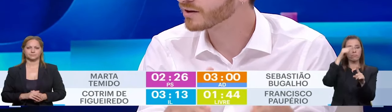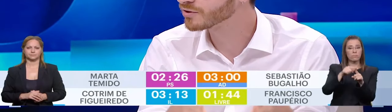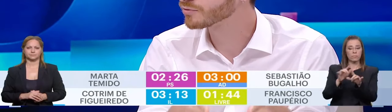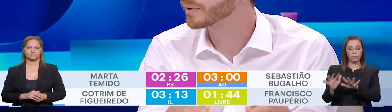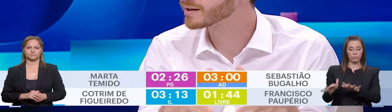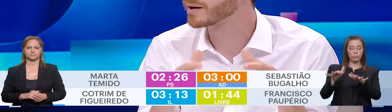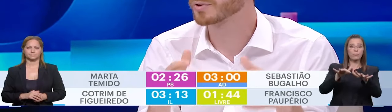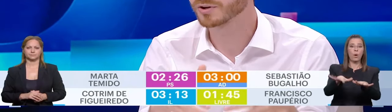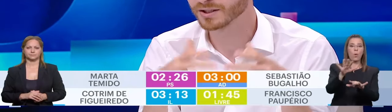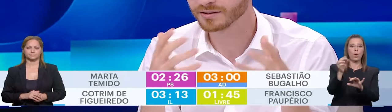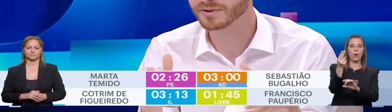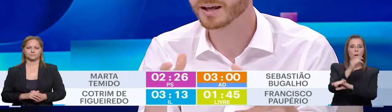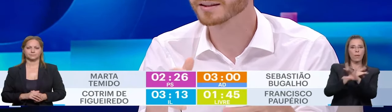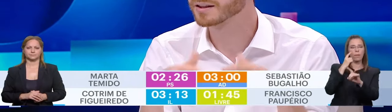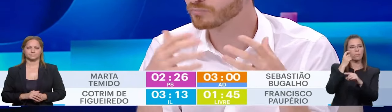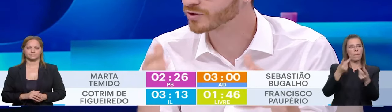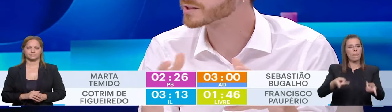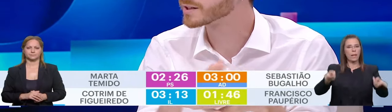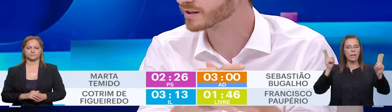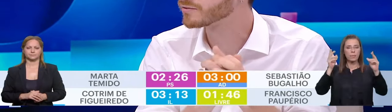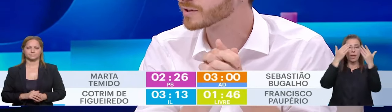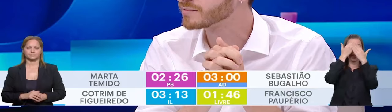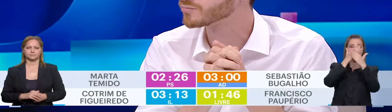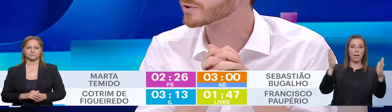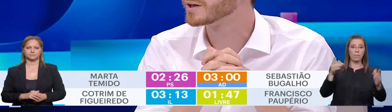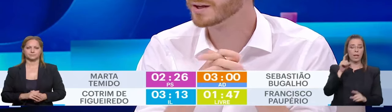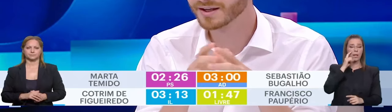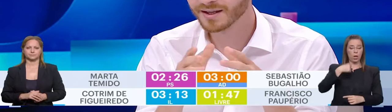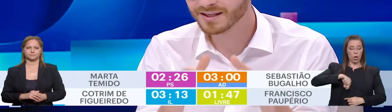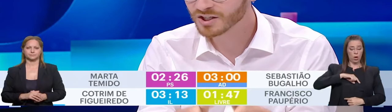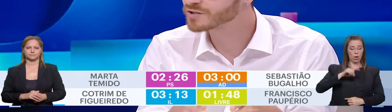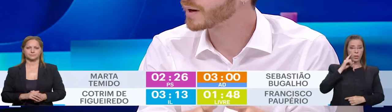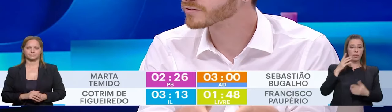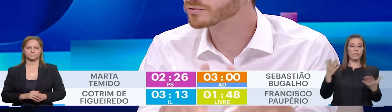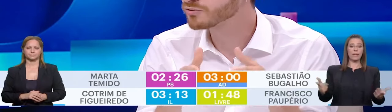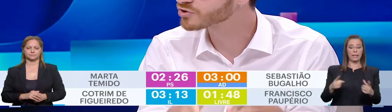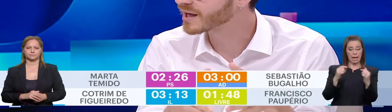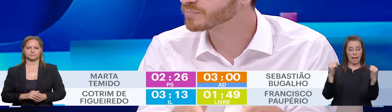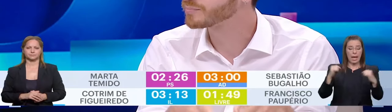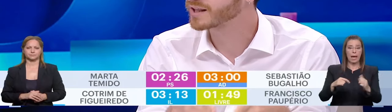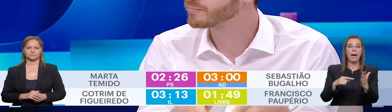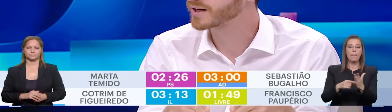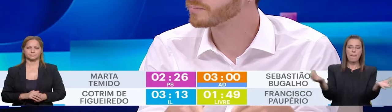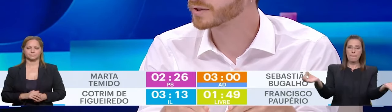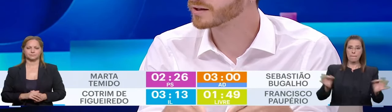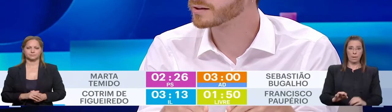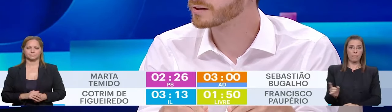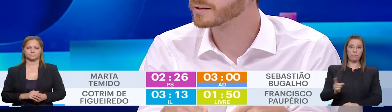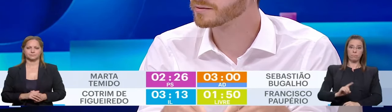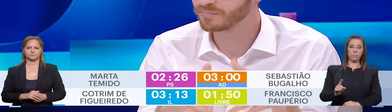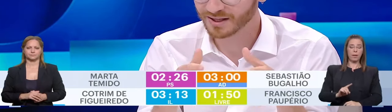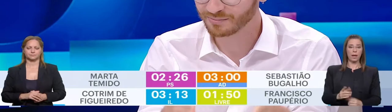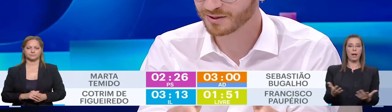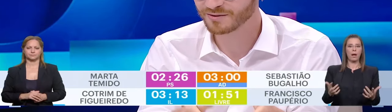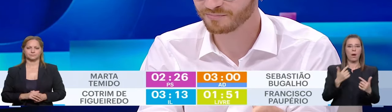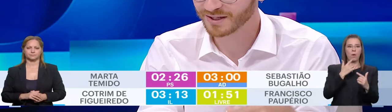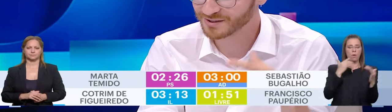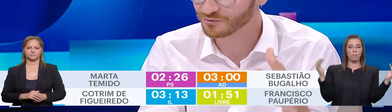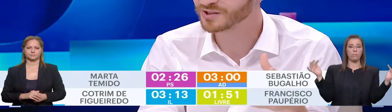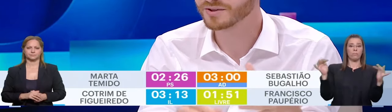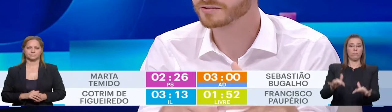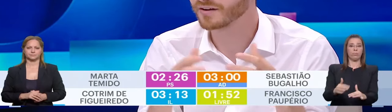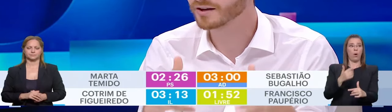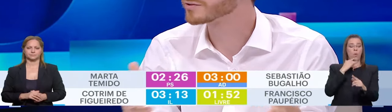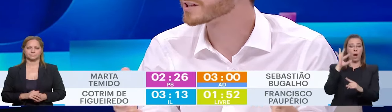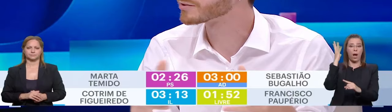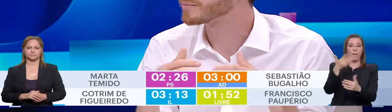chegar aqui à União Europeia À Procura da liberdade e da Democracia que tanto defendemos e este pacto não está preparado para para para para